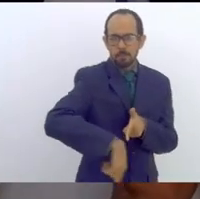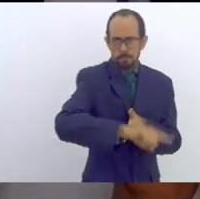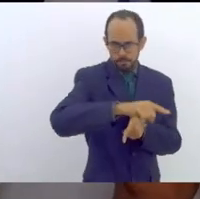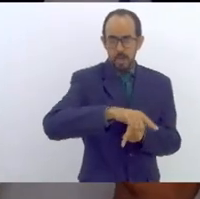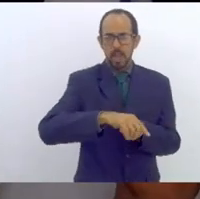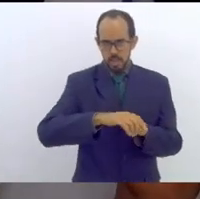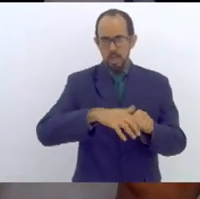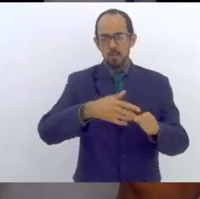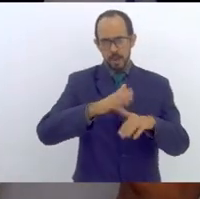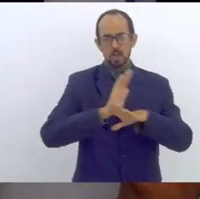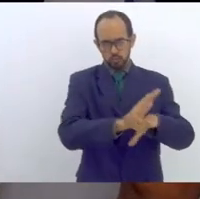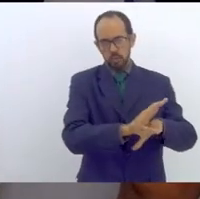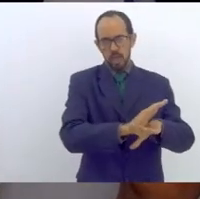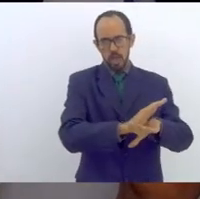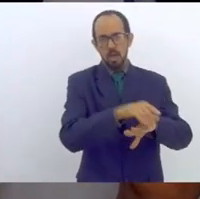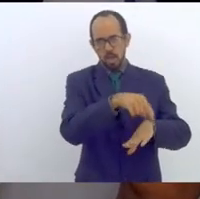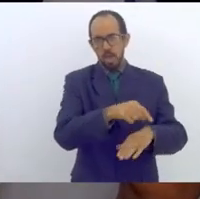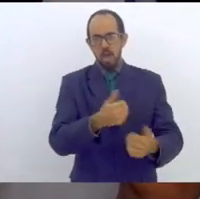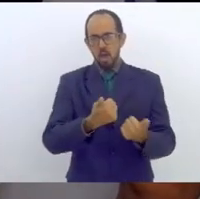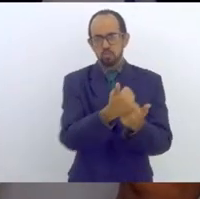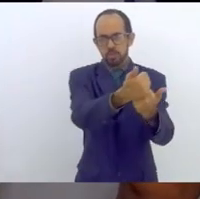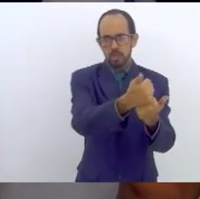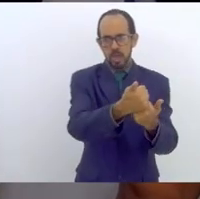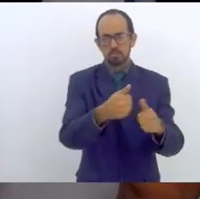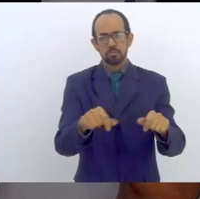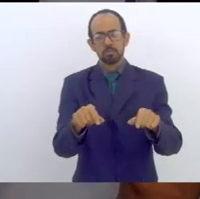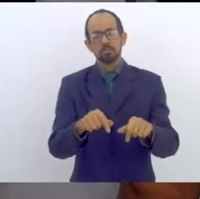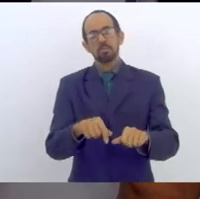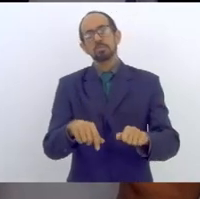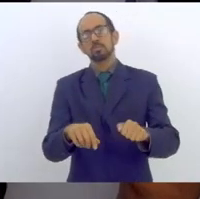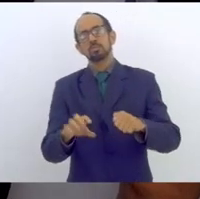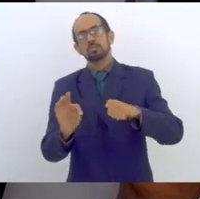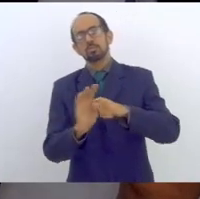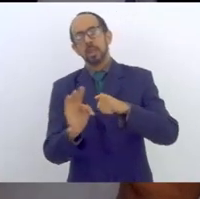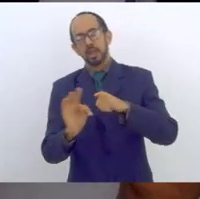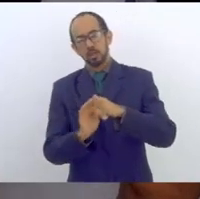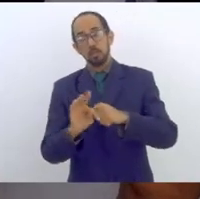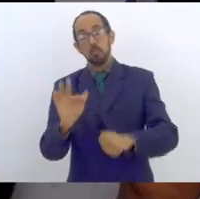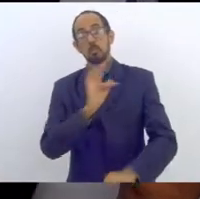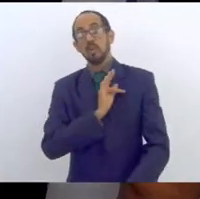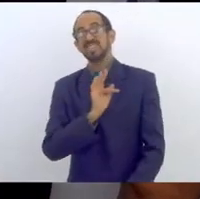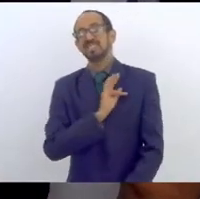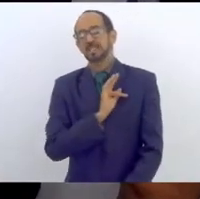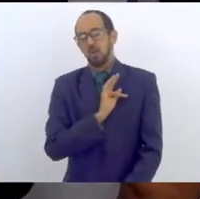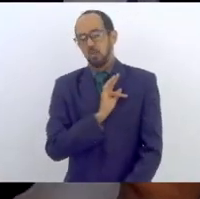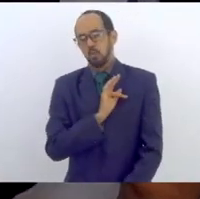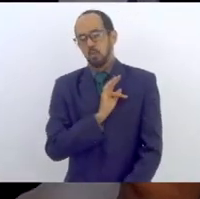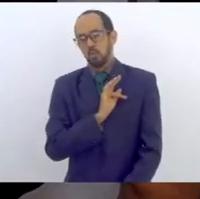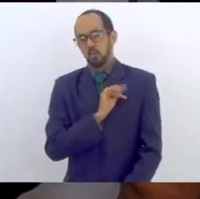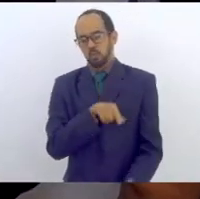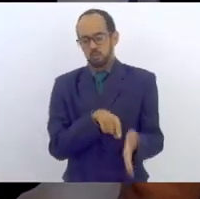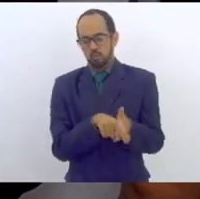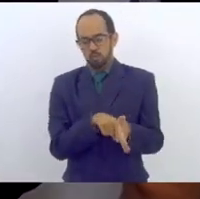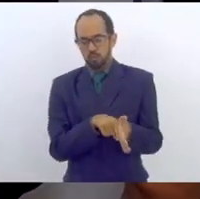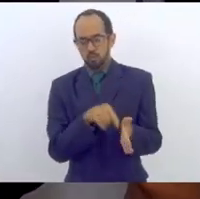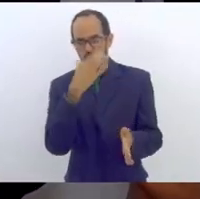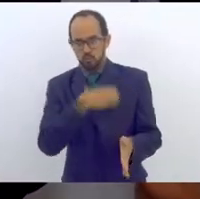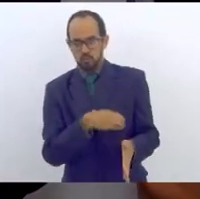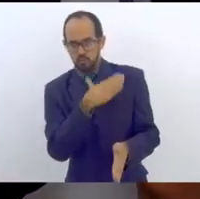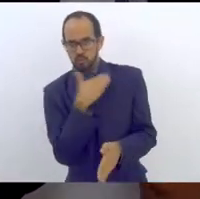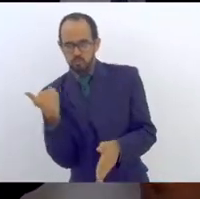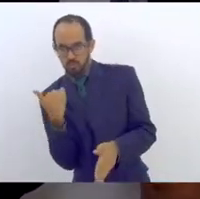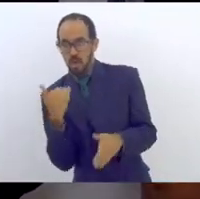é auxiliar policial de necropsia e técnico policial de necrópsia sobre essa questão que foi citada sobre